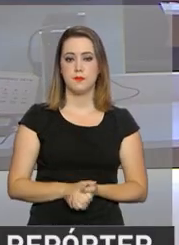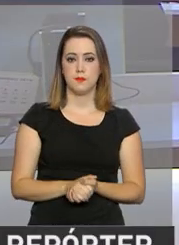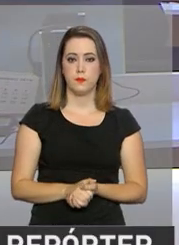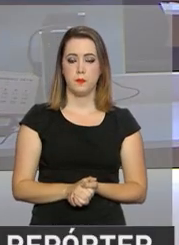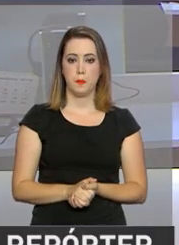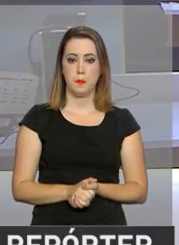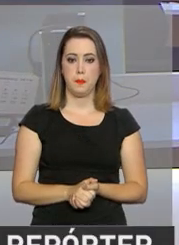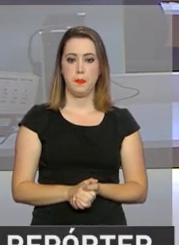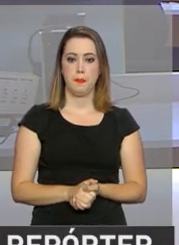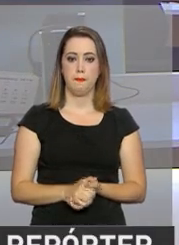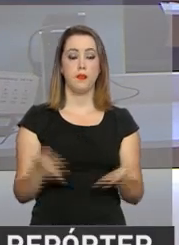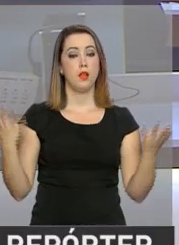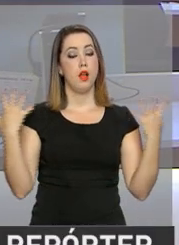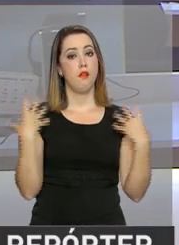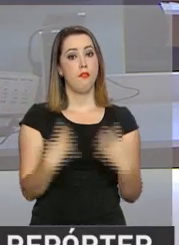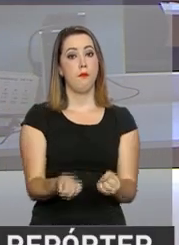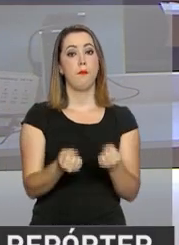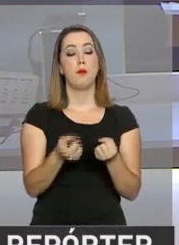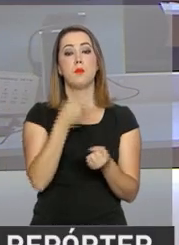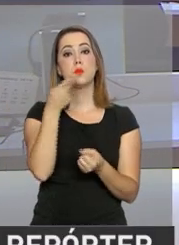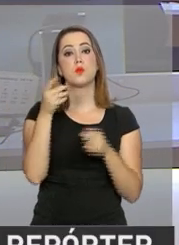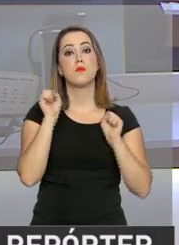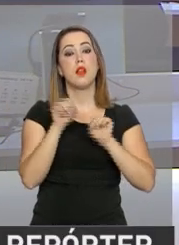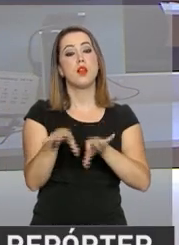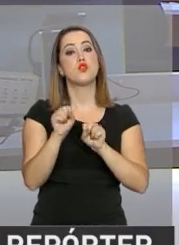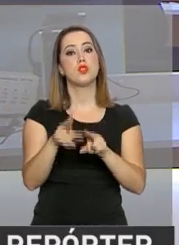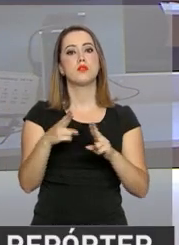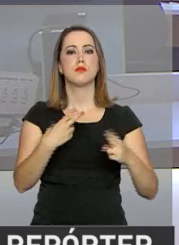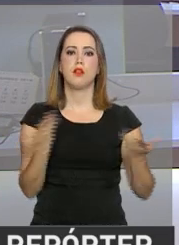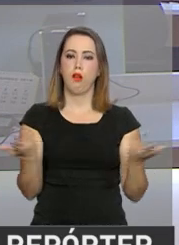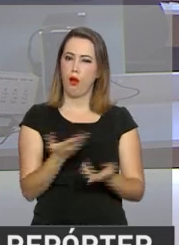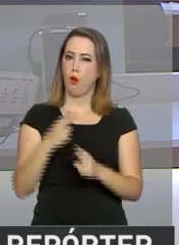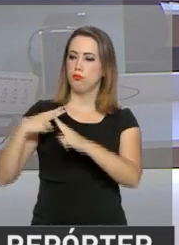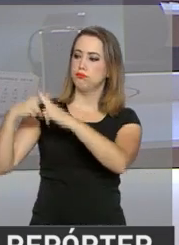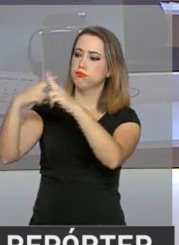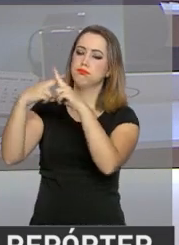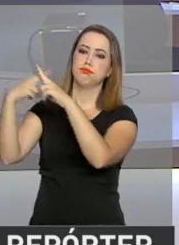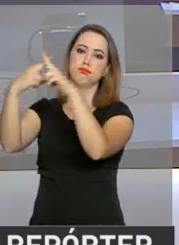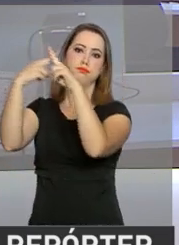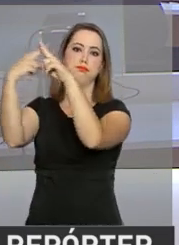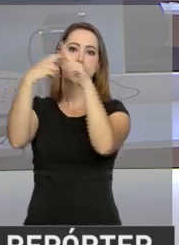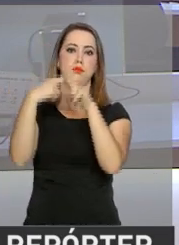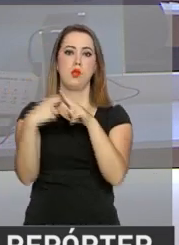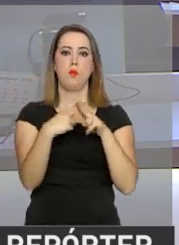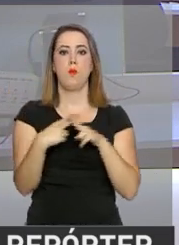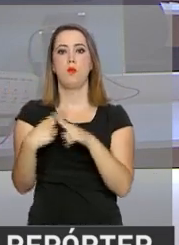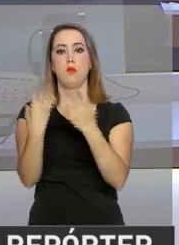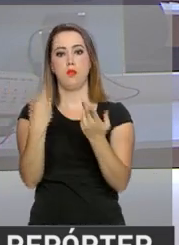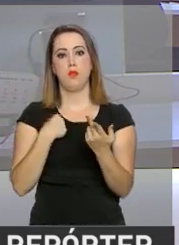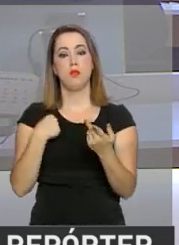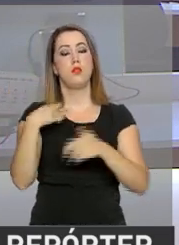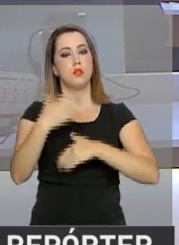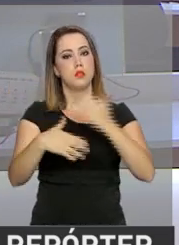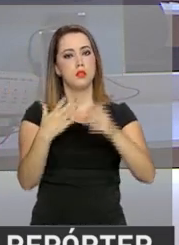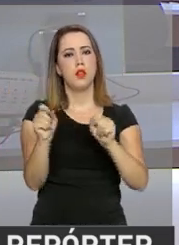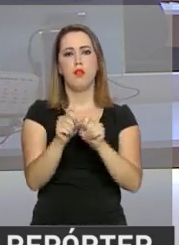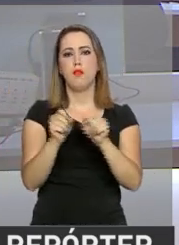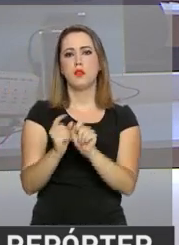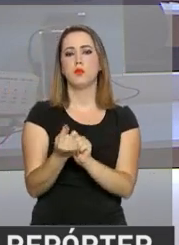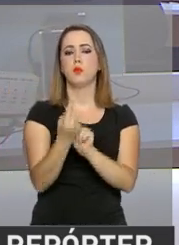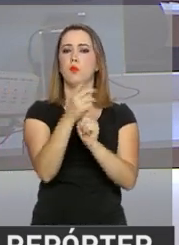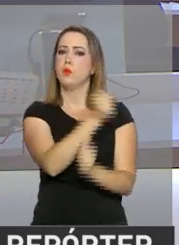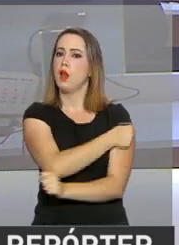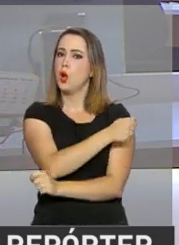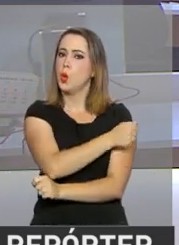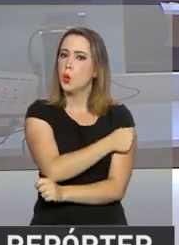vou falar em educação um satélite desenvolvido por alunos de uma escola municipal de Ubatuba no litoral norte de São Paulo foi